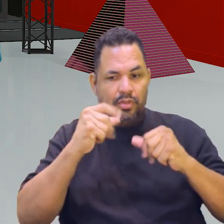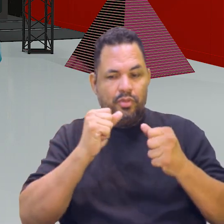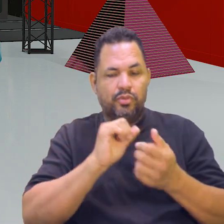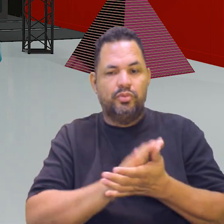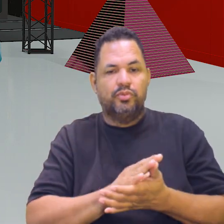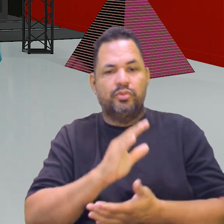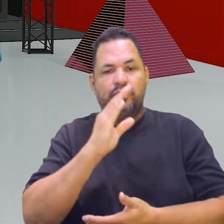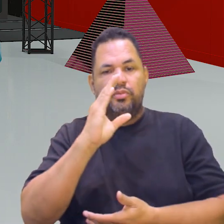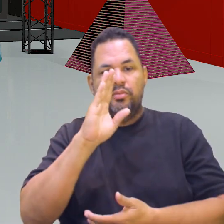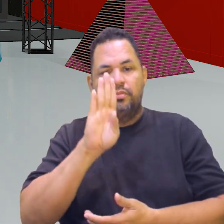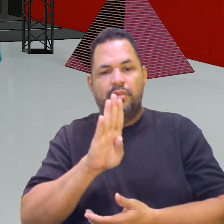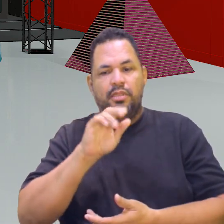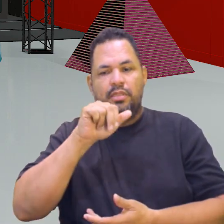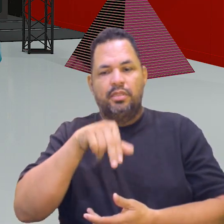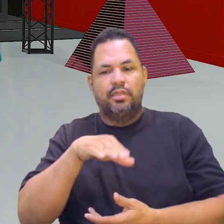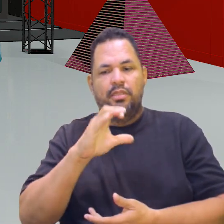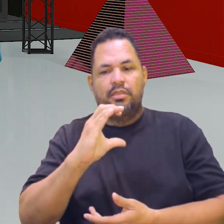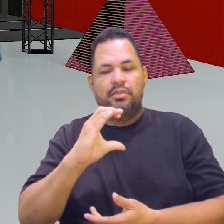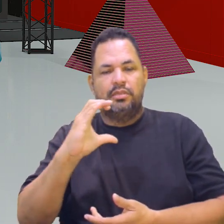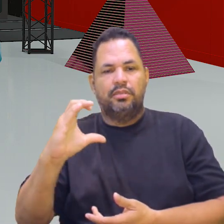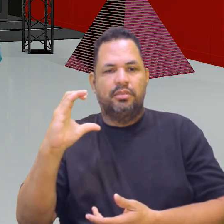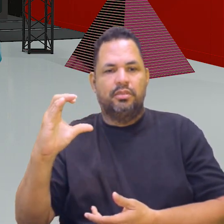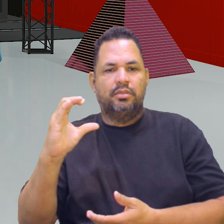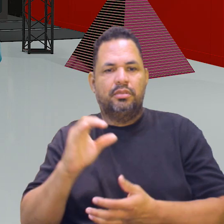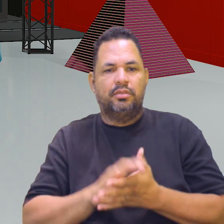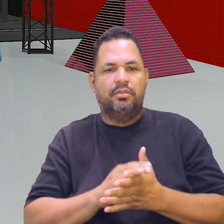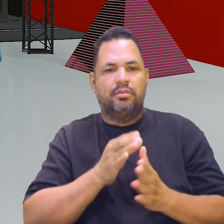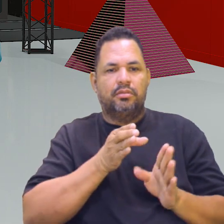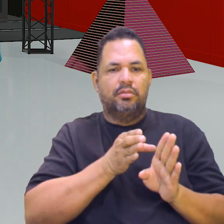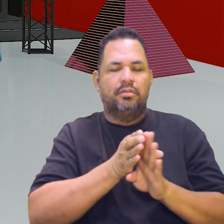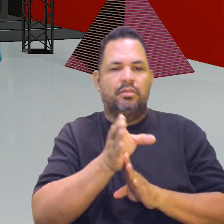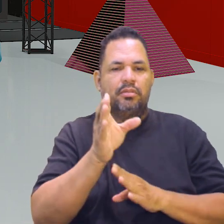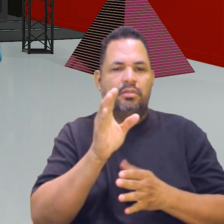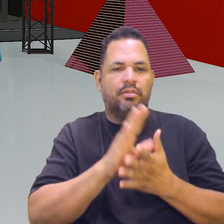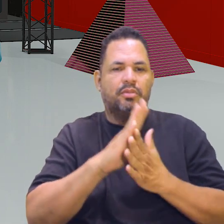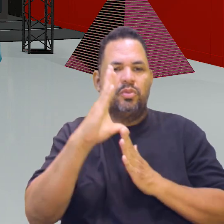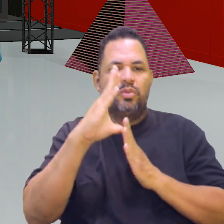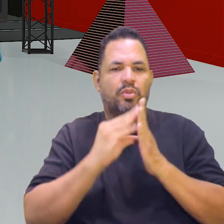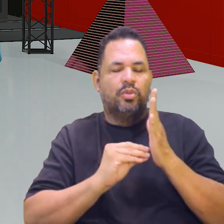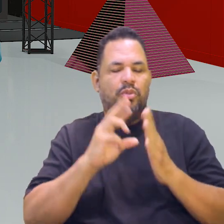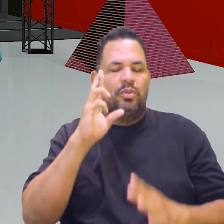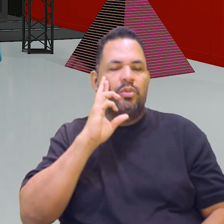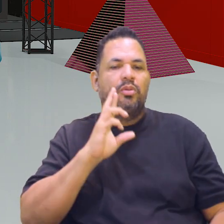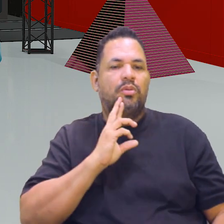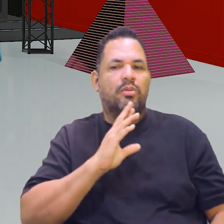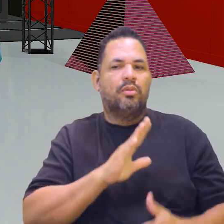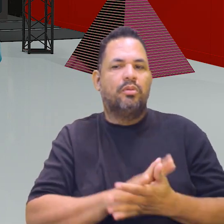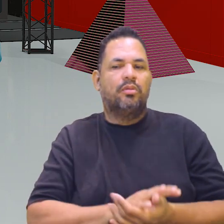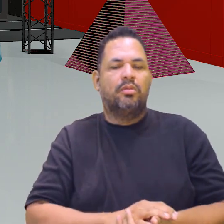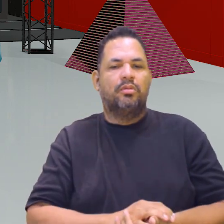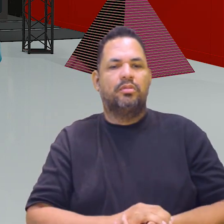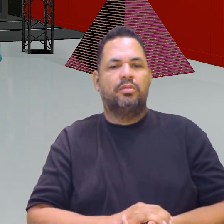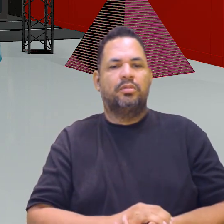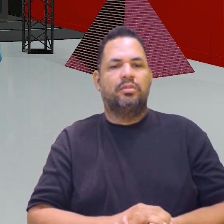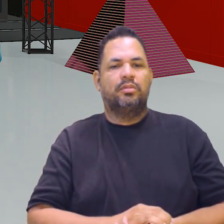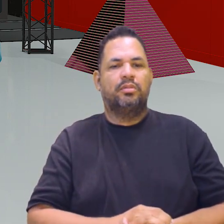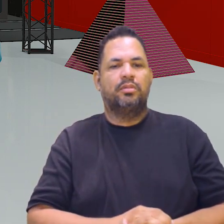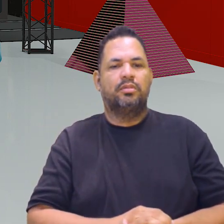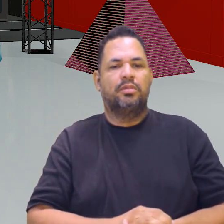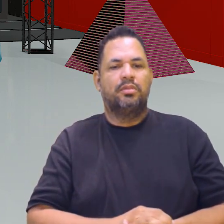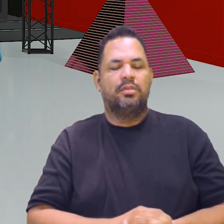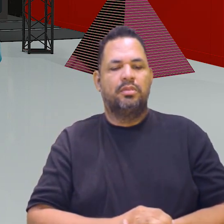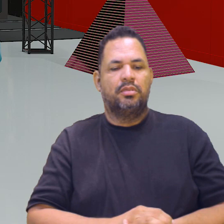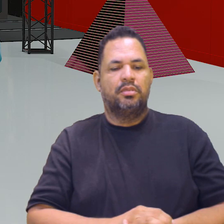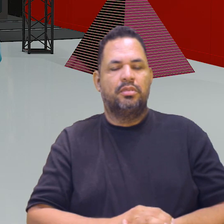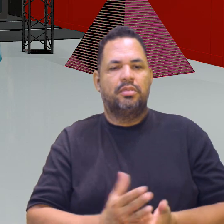Nacional Comum, a nossa BNCC, do Referencial Curricular de Rondônia, que se baseia na BNCC para ser construído.